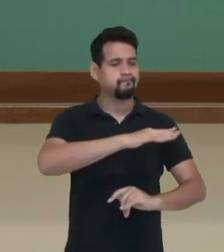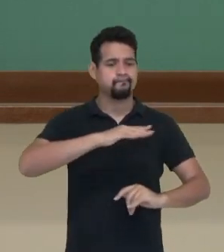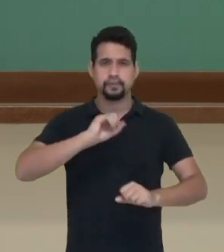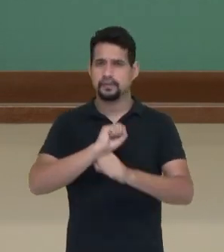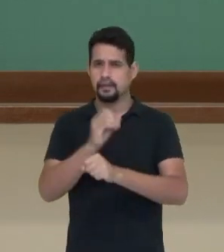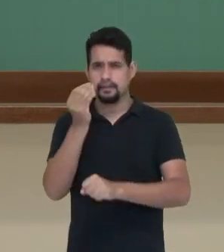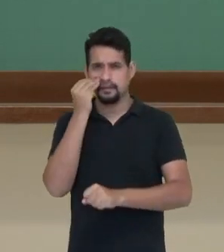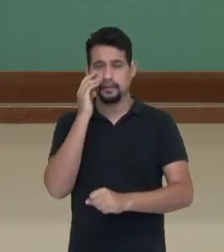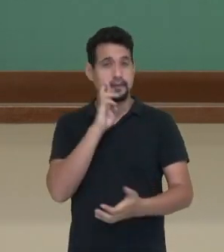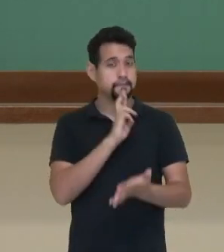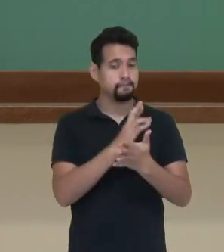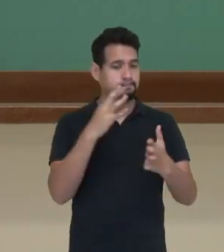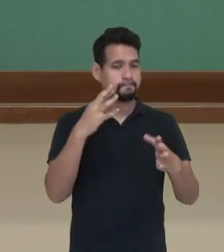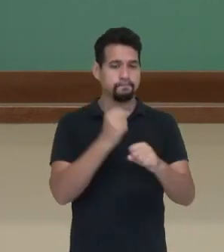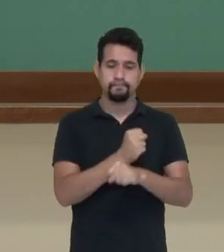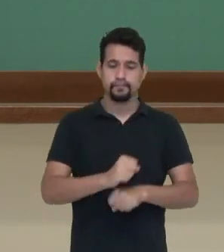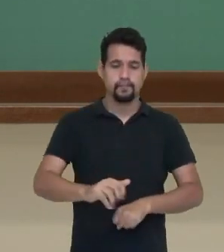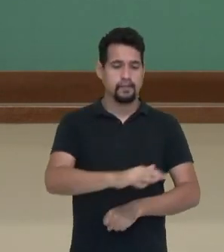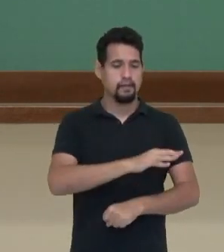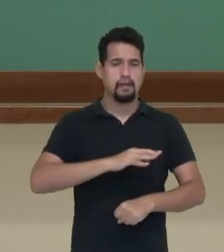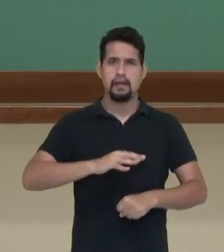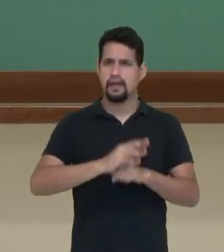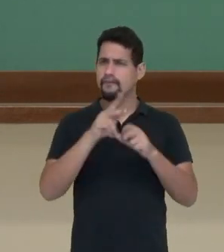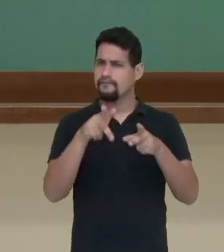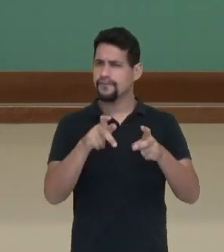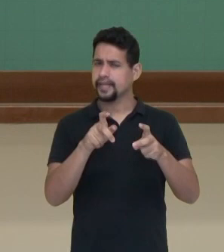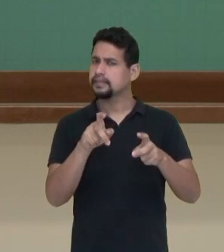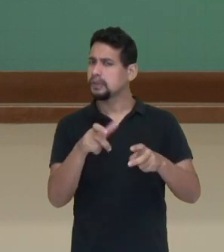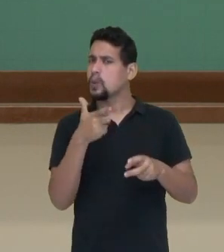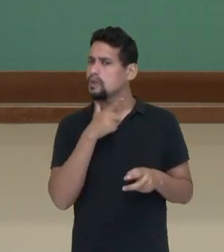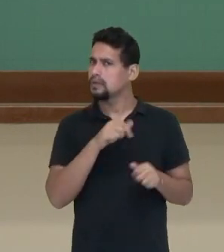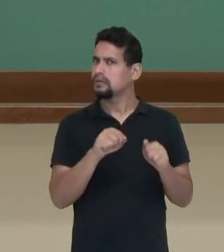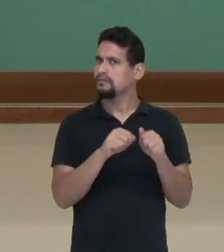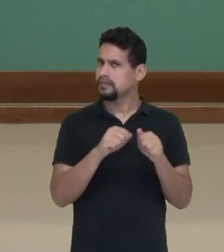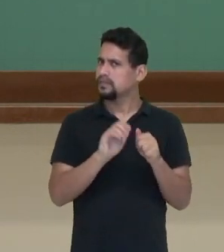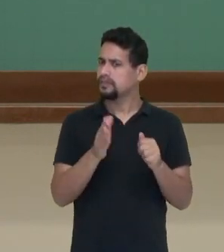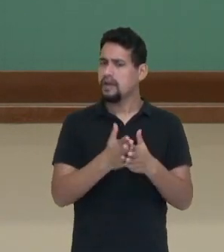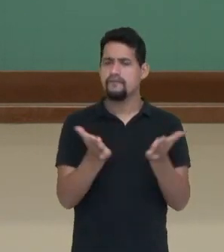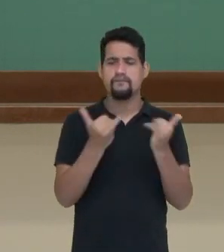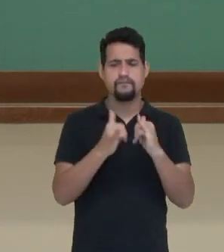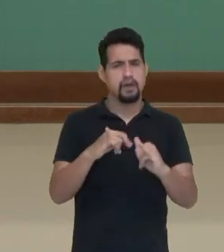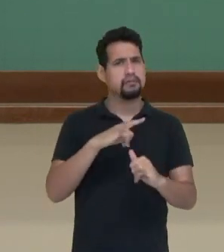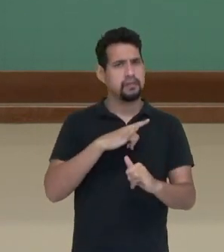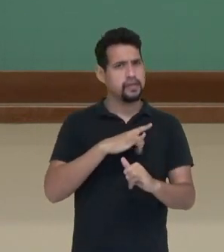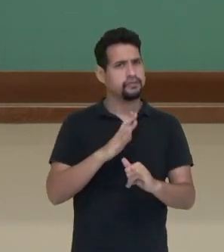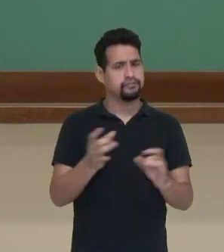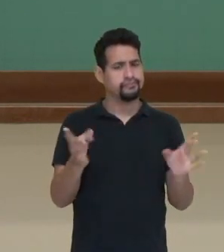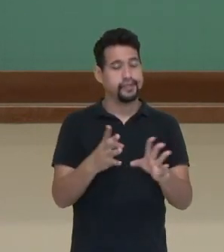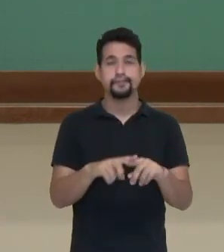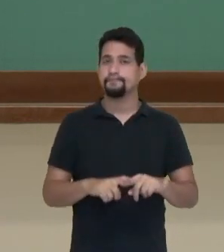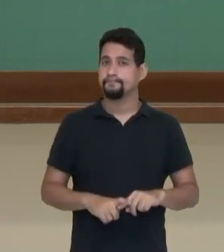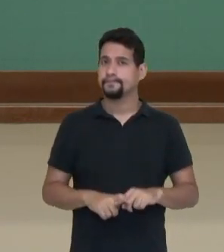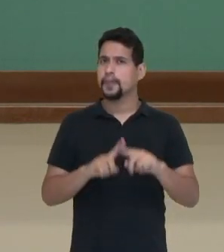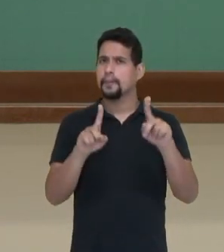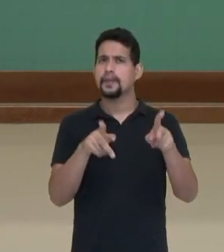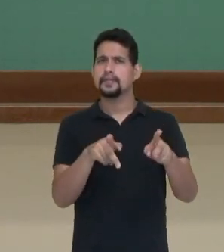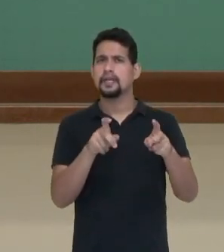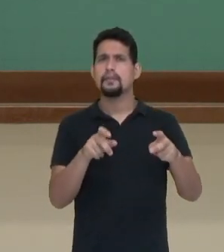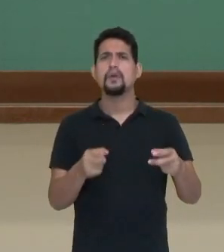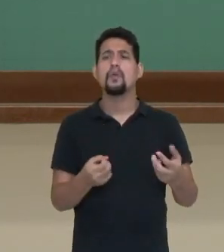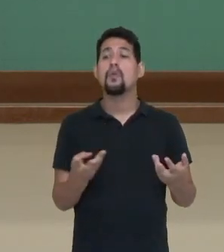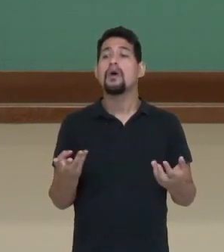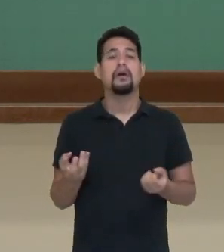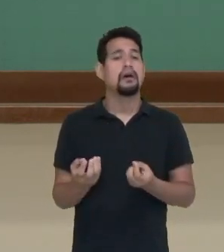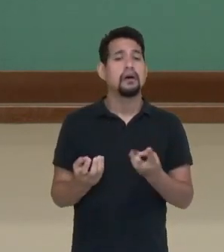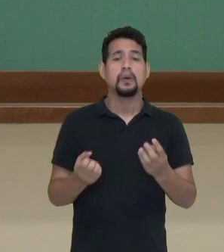vocês tentarem fazer o cálculo dessa área, né? Veja se você já consegue fazer com os dados que você já tem, tá bom? E veja quanto que pode, né,